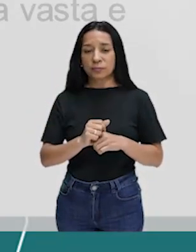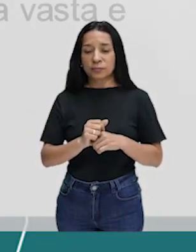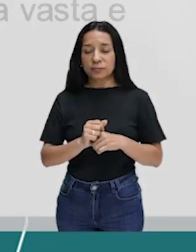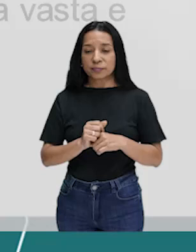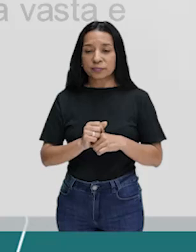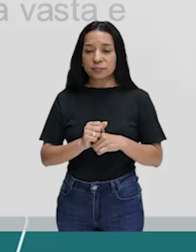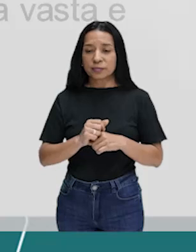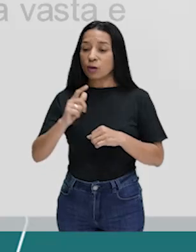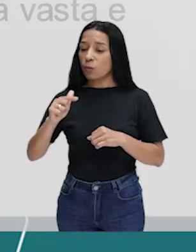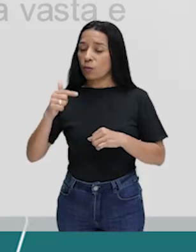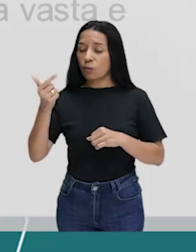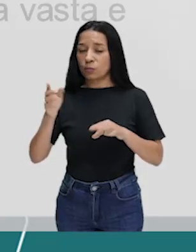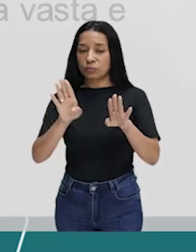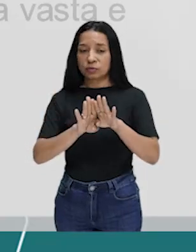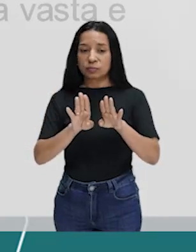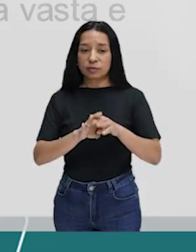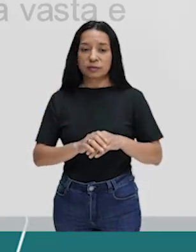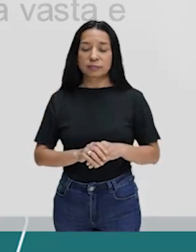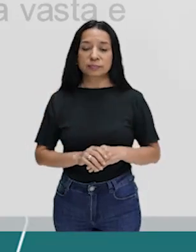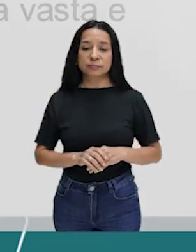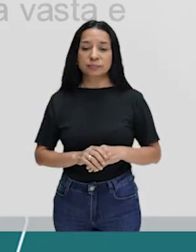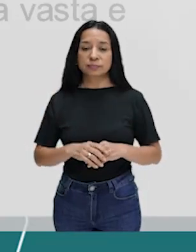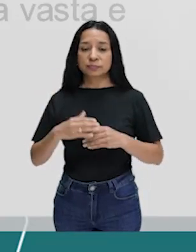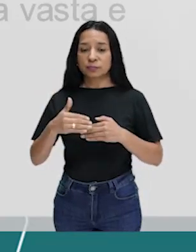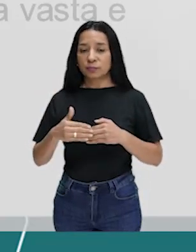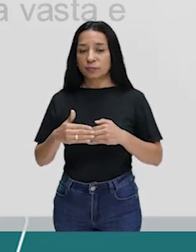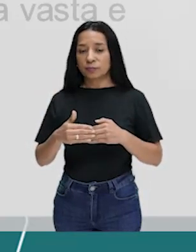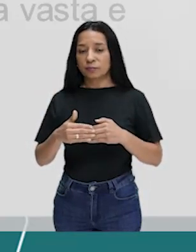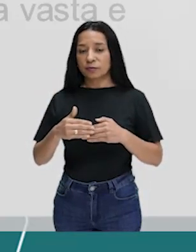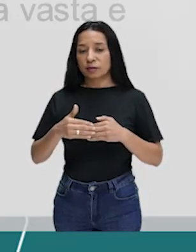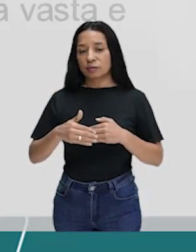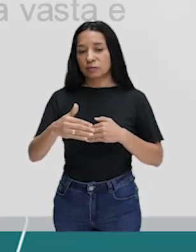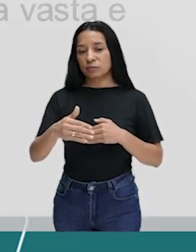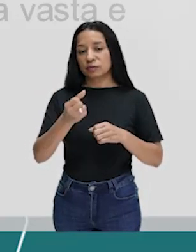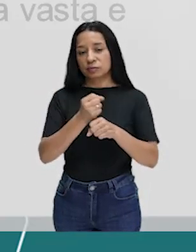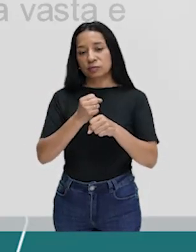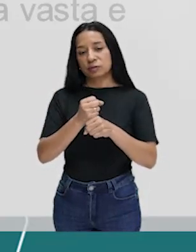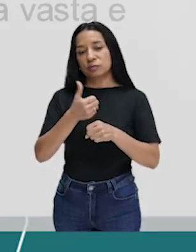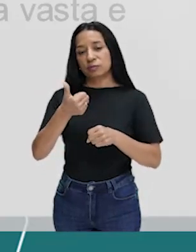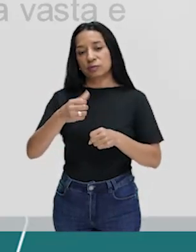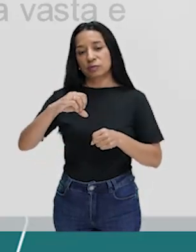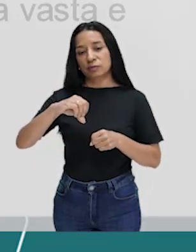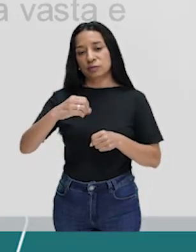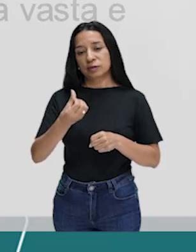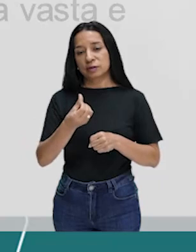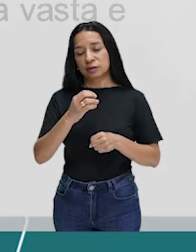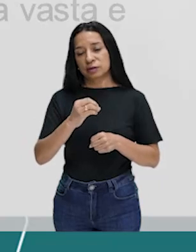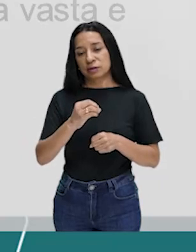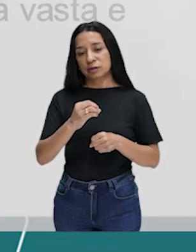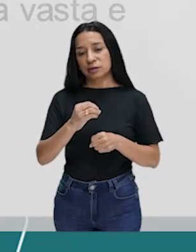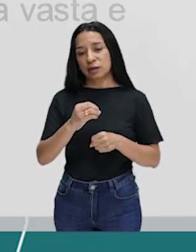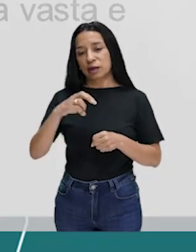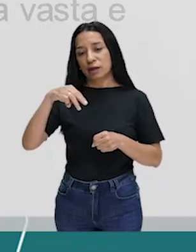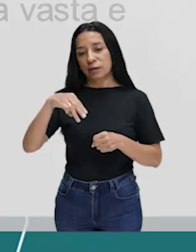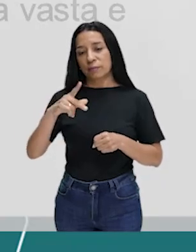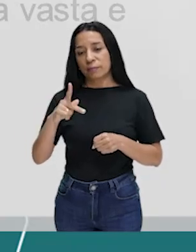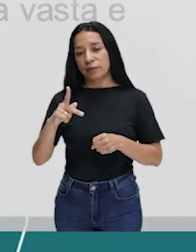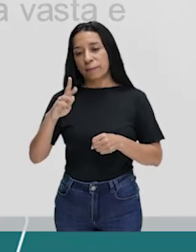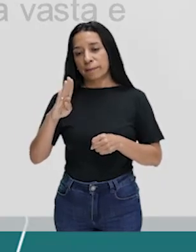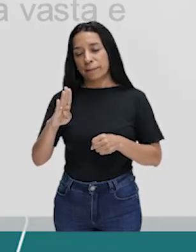Então, durante os anos de 1960, a música popular brasileira vai atravessar uma fase bem interessante.